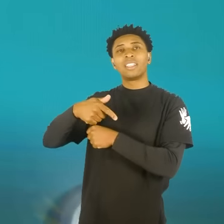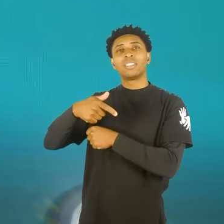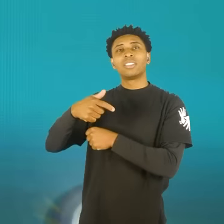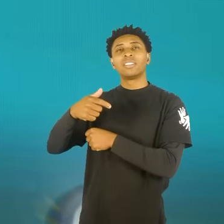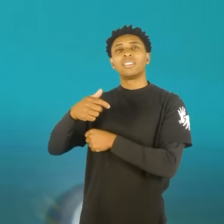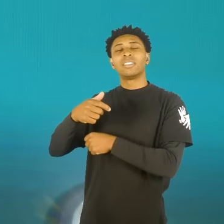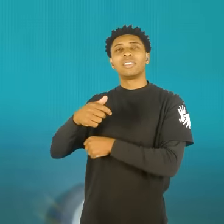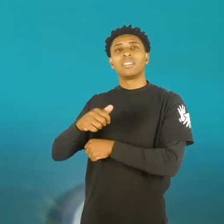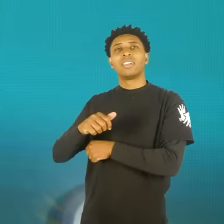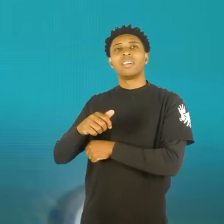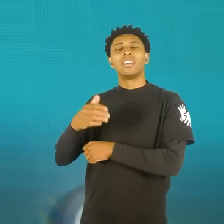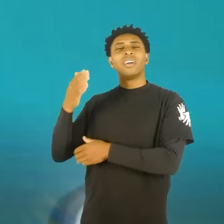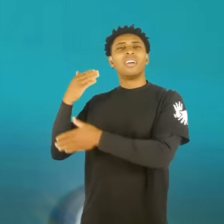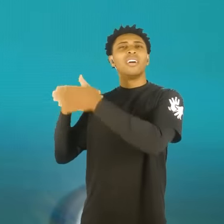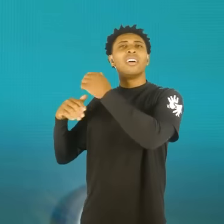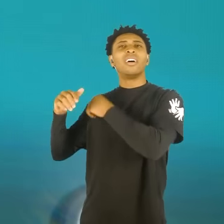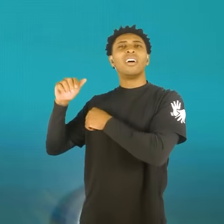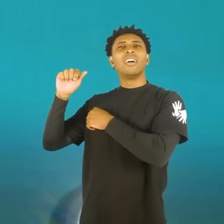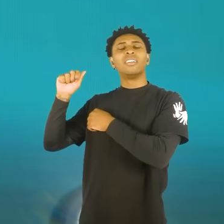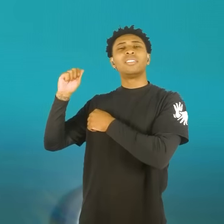Atos dos Apóstolos, capítulo 9,